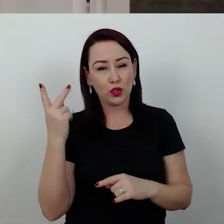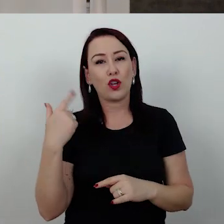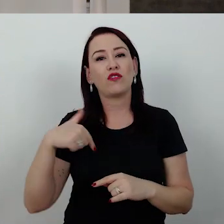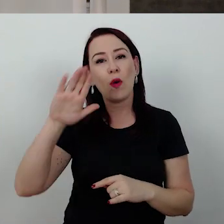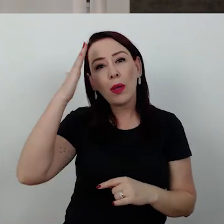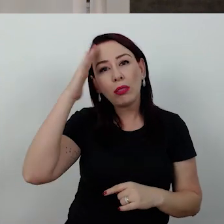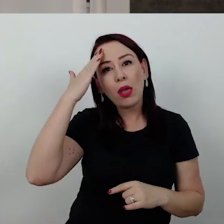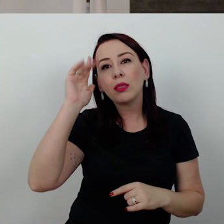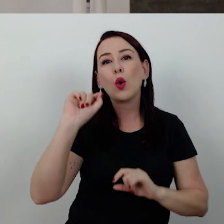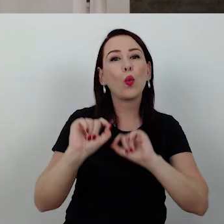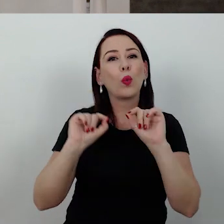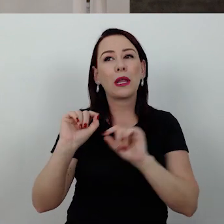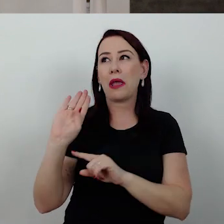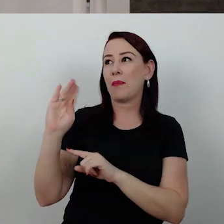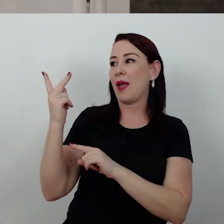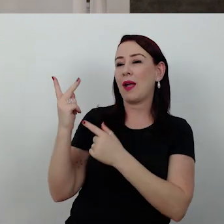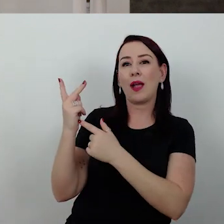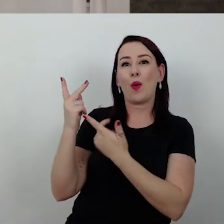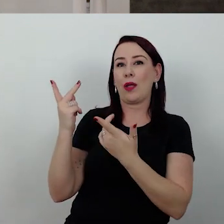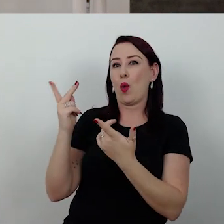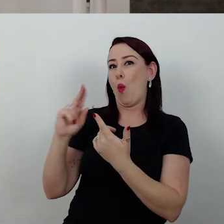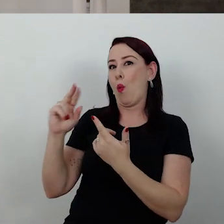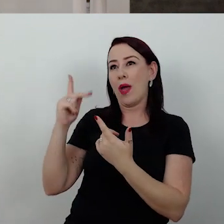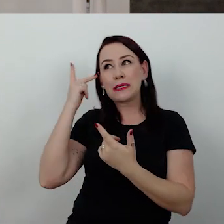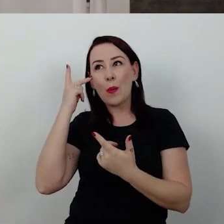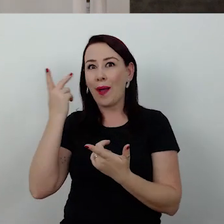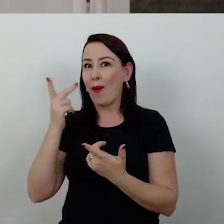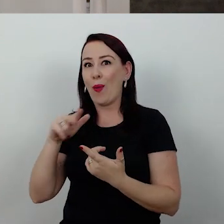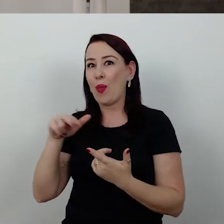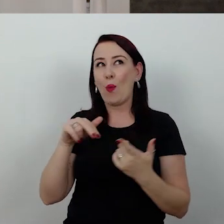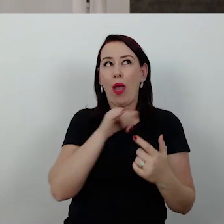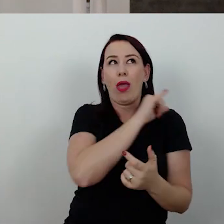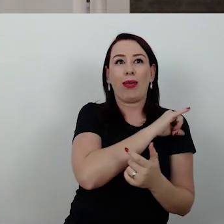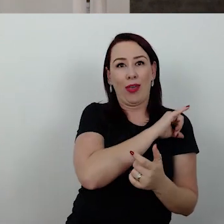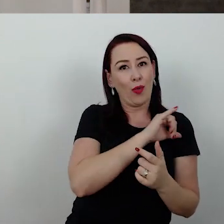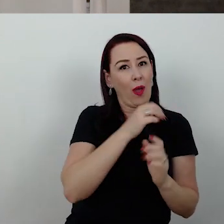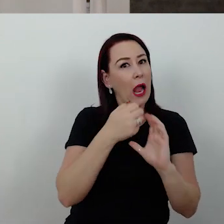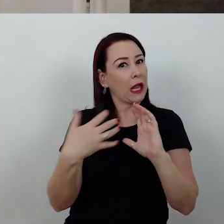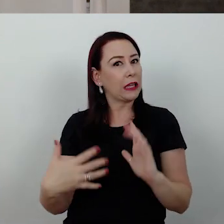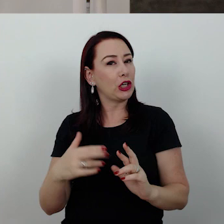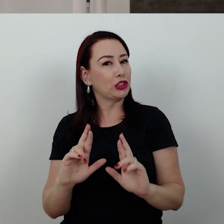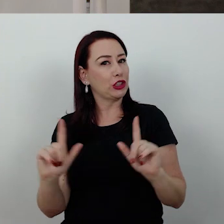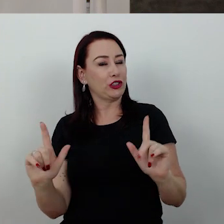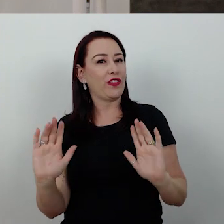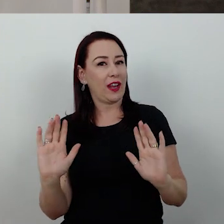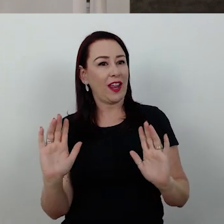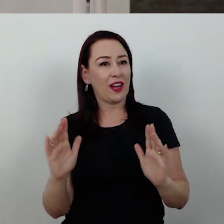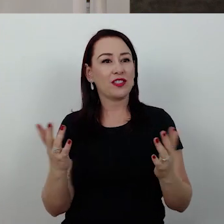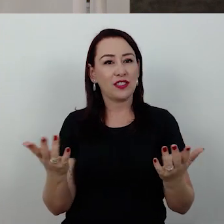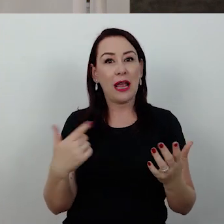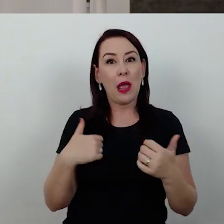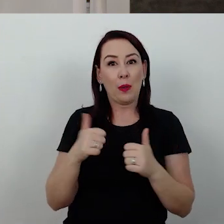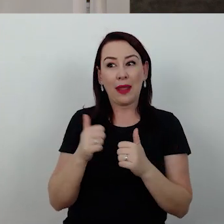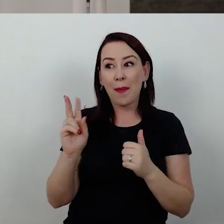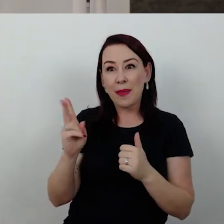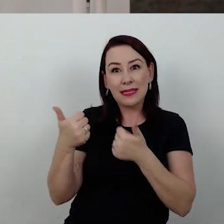Film Commission, vamos entender quem a gente é, porque a gente também não é São Paulo, a gente não é Rio, a gente, né, apesar de estarmos